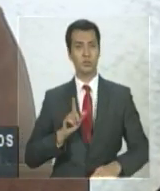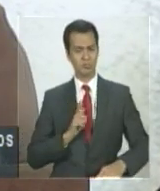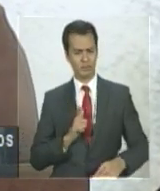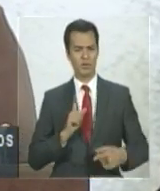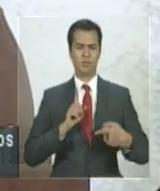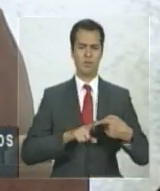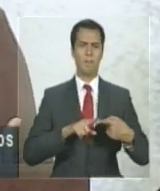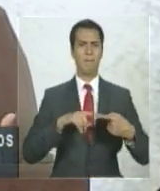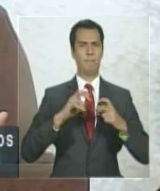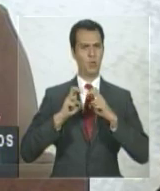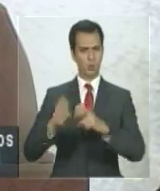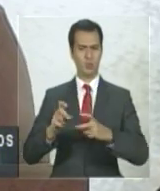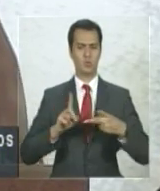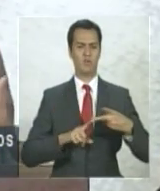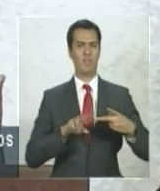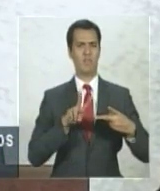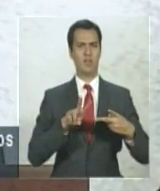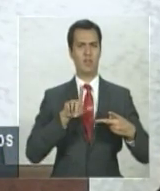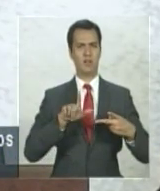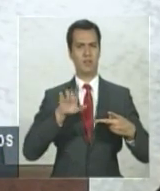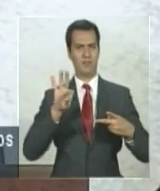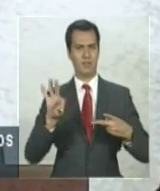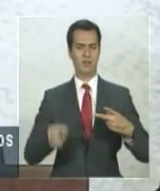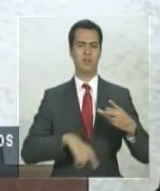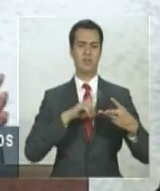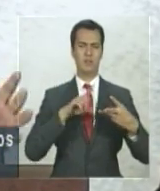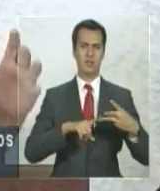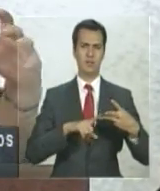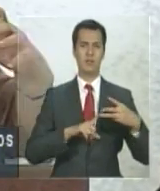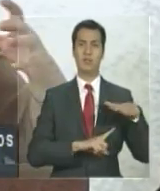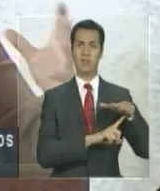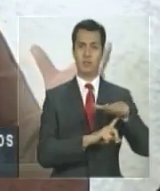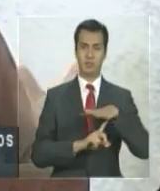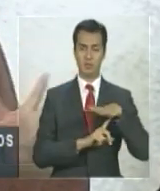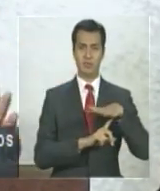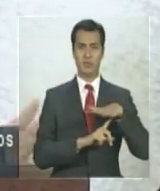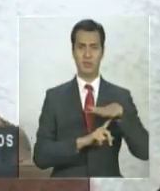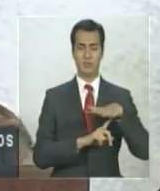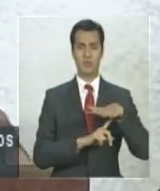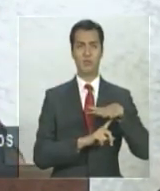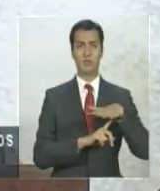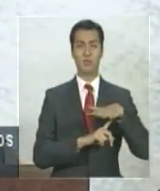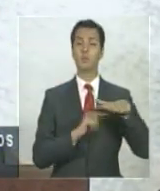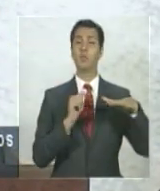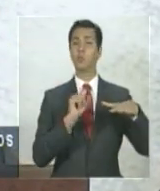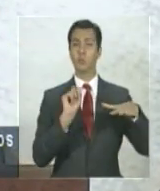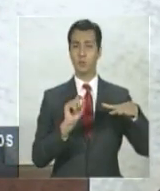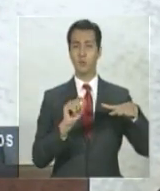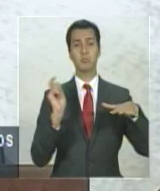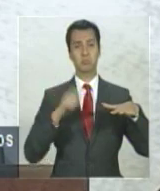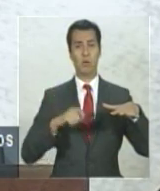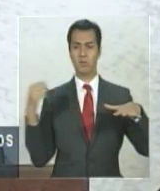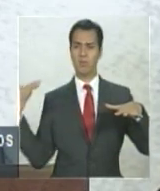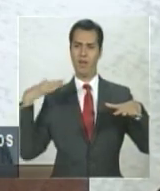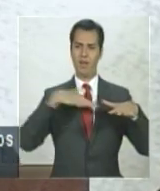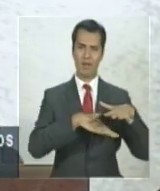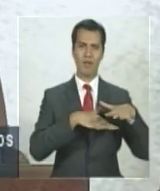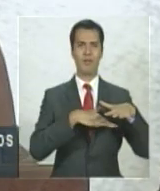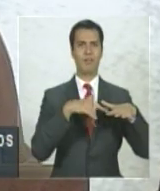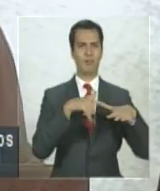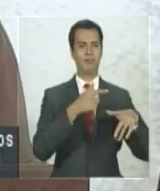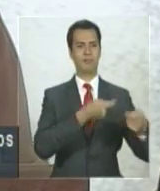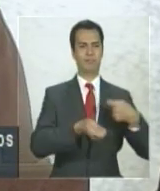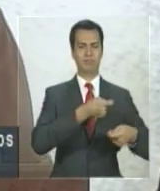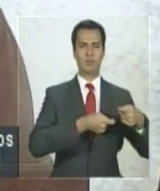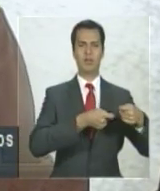metrôs, VLTs, terminais de passageiros, como forma de articular a logística dos